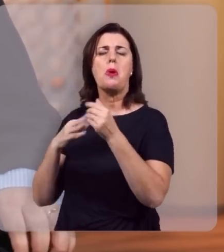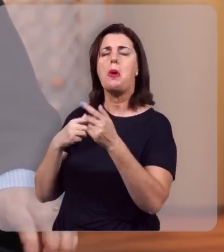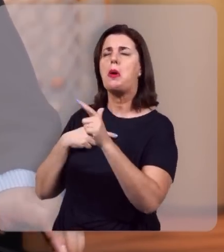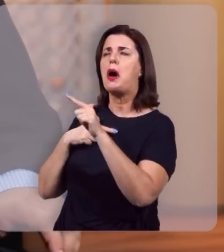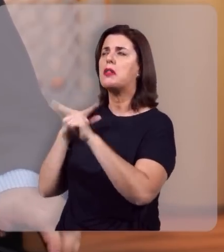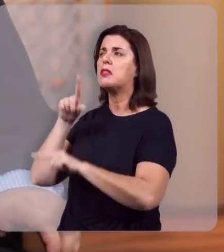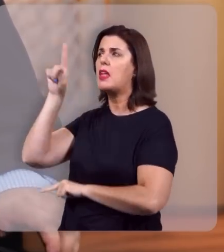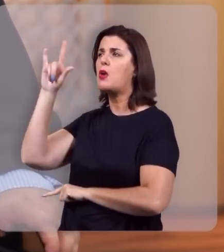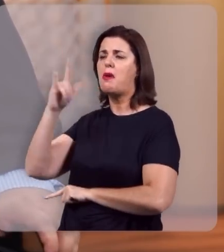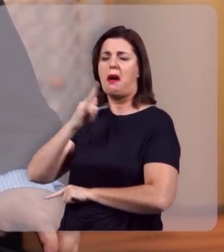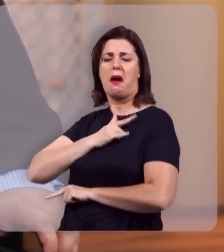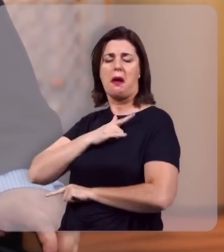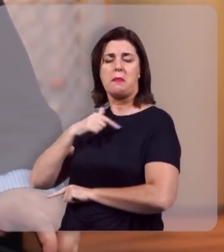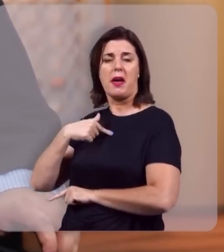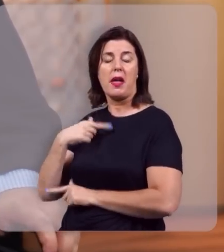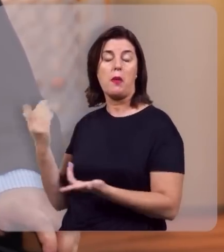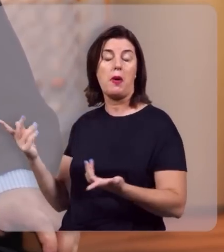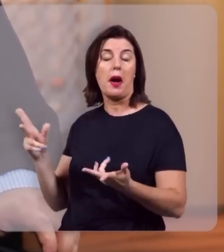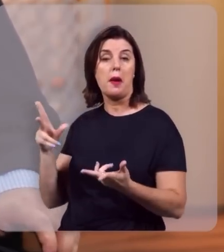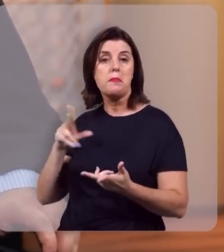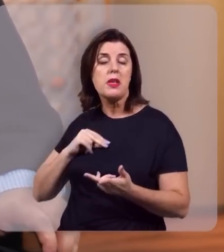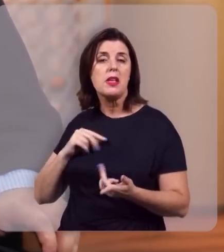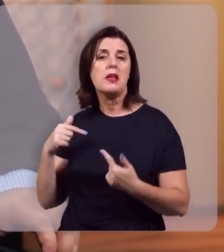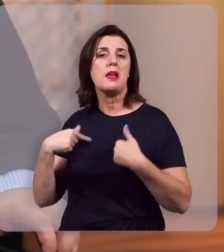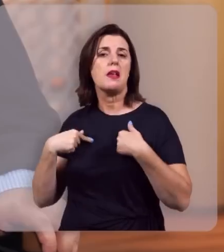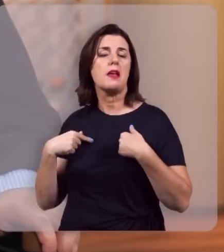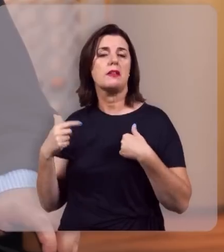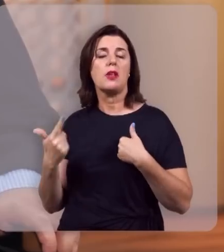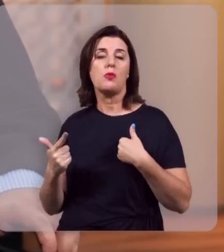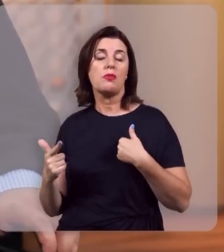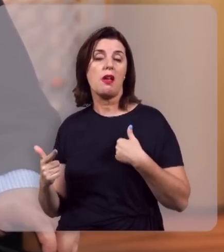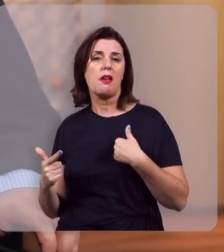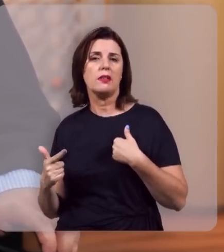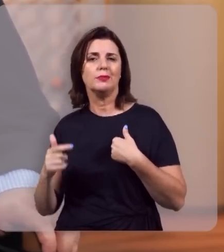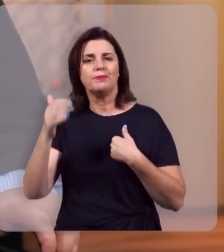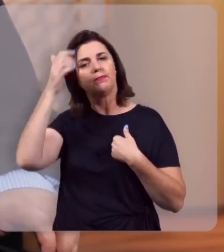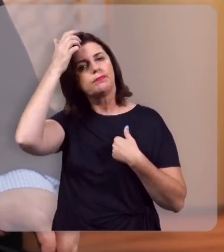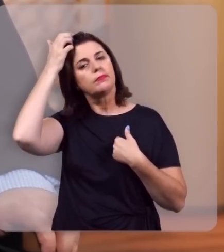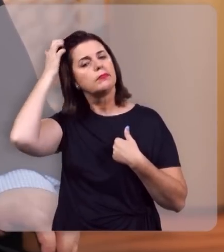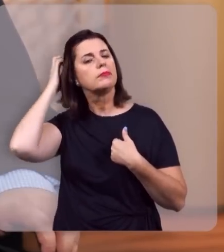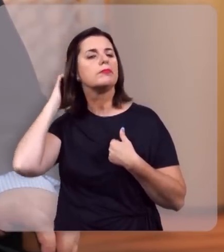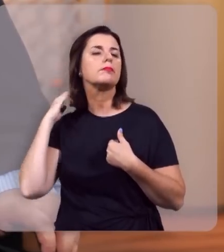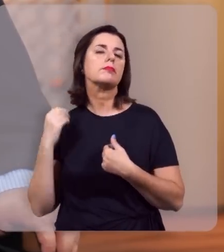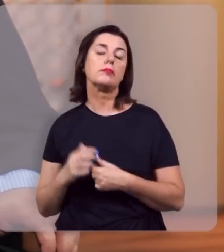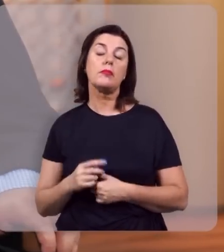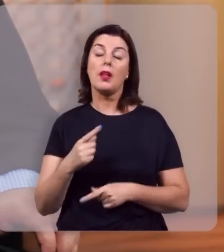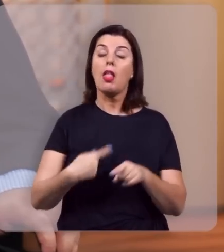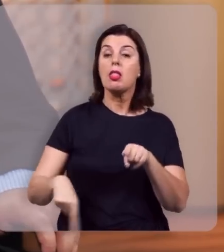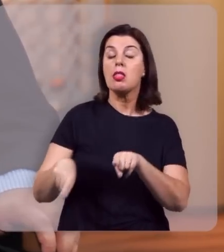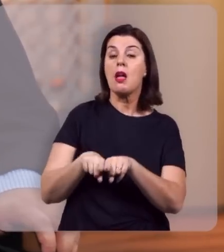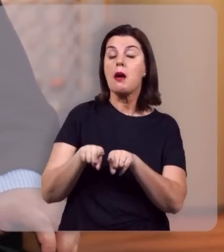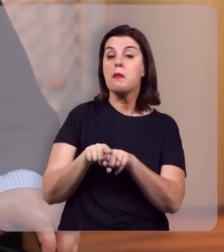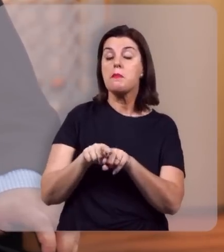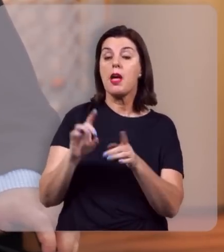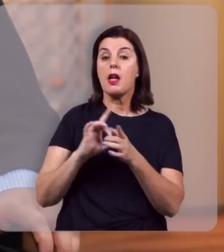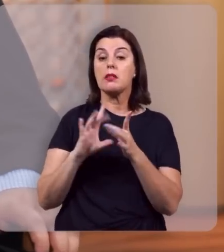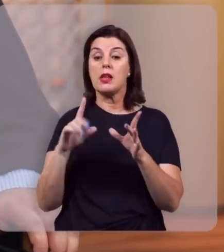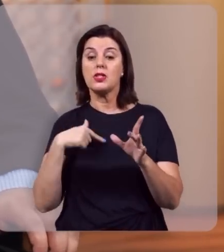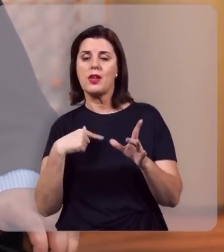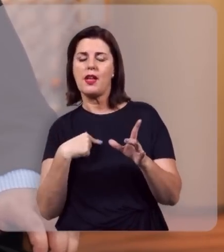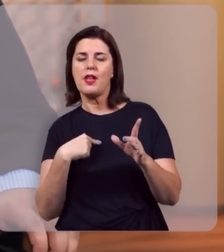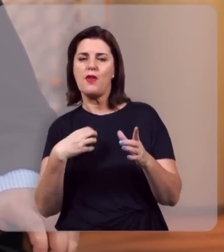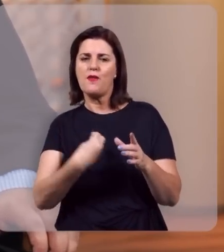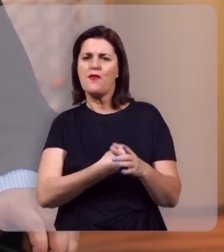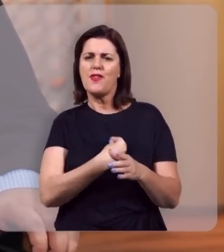Deus. Ele me ama apesar de mim mesmo, mas contudo, isso também não me permite uma vida de